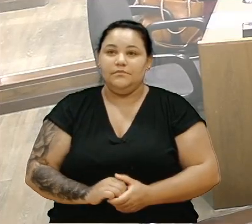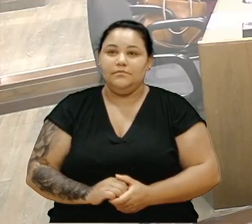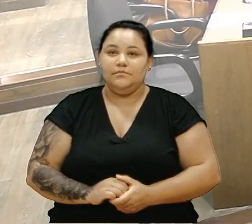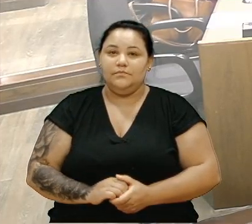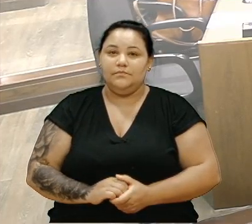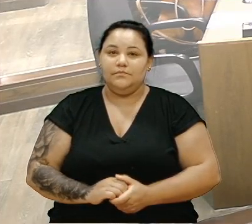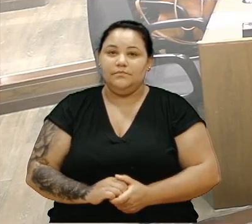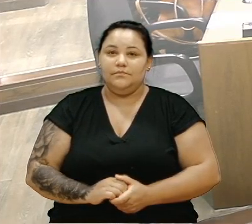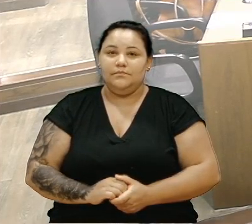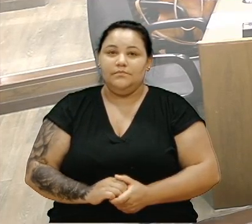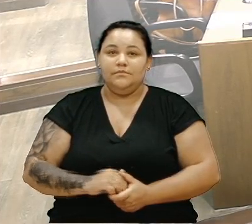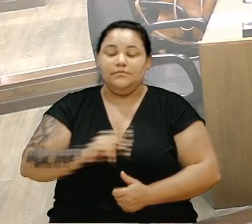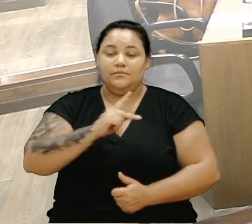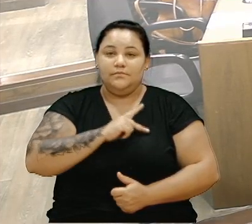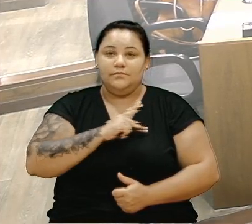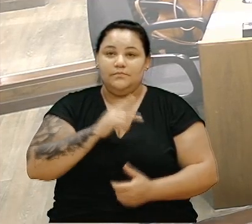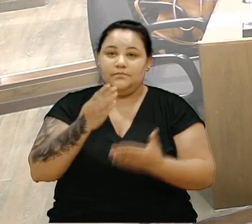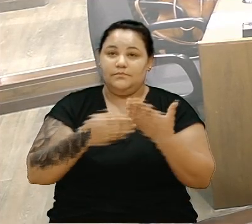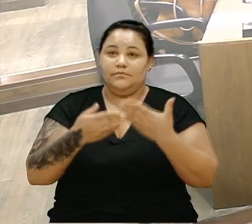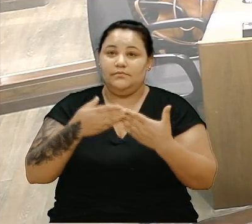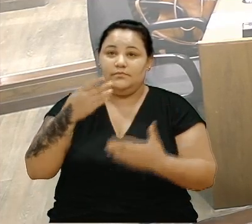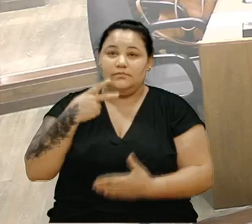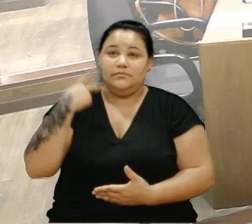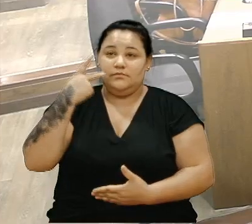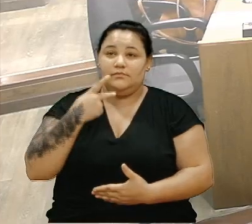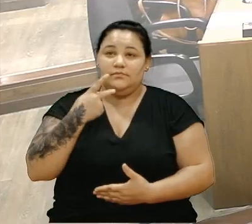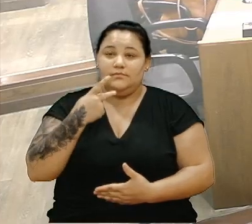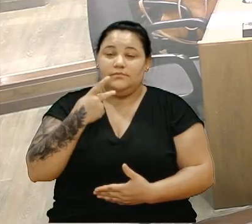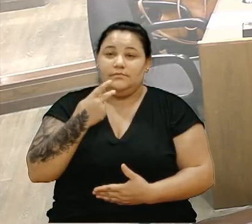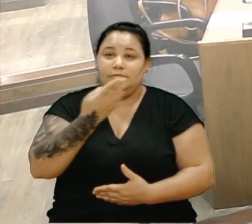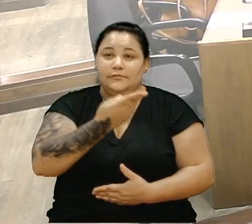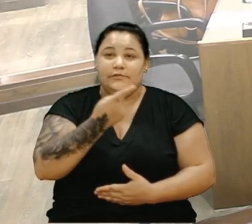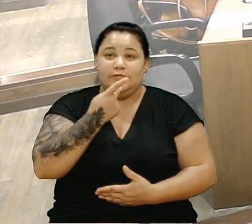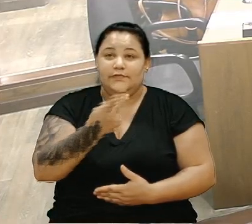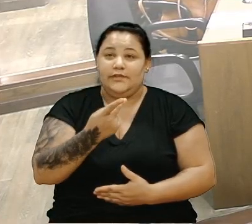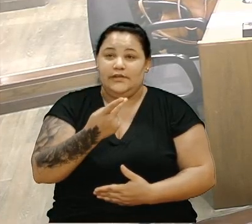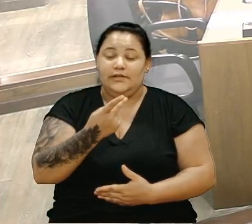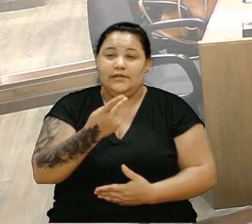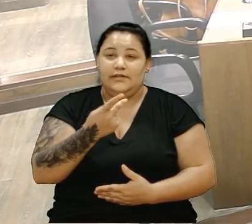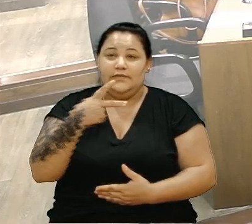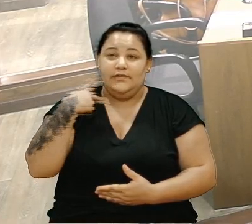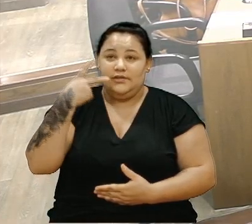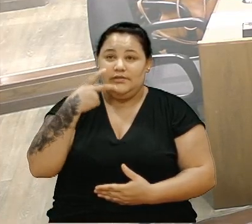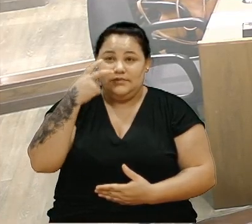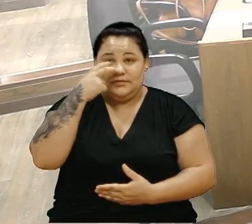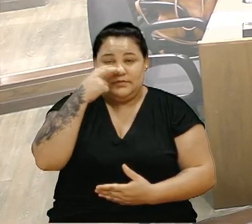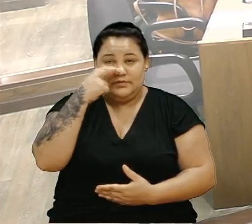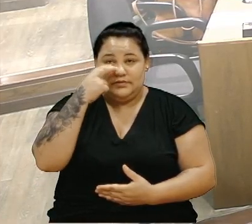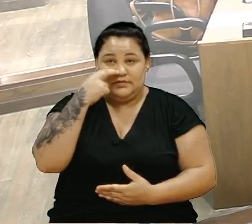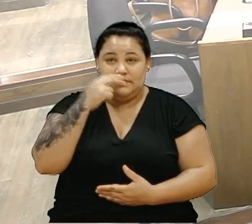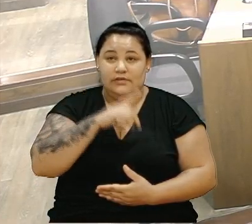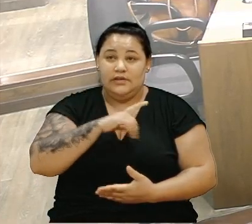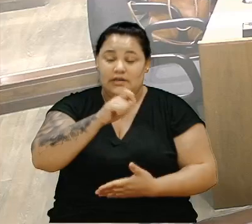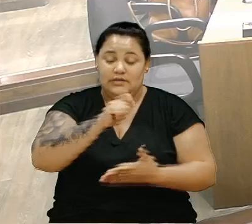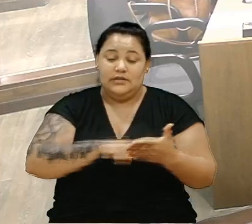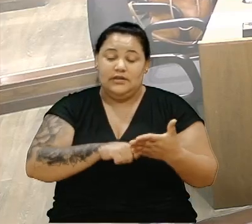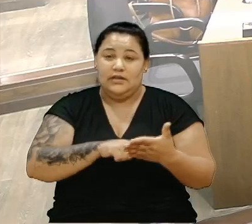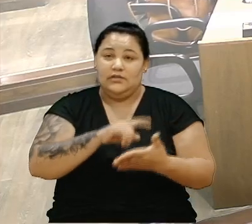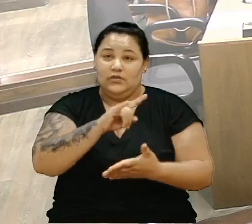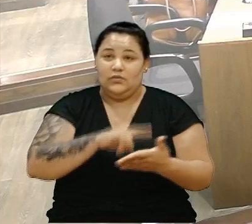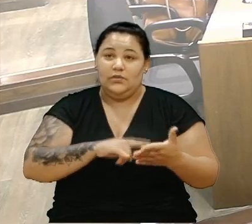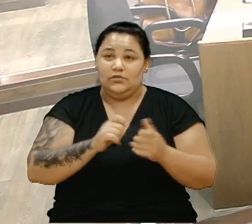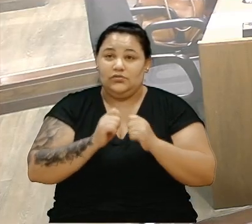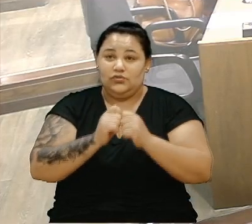Senhora presidente, senhores vereadores, quero dizer, vereadora Andressa, que é uma honra ter assinado o requerimento com a senhora que